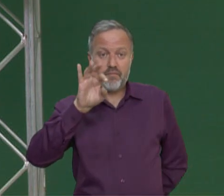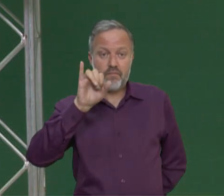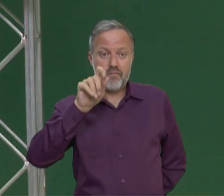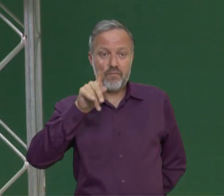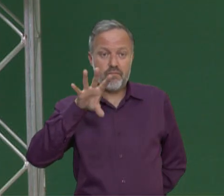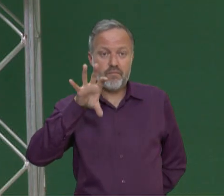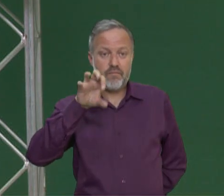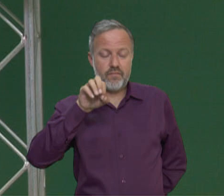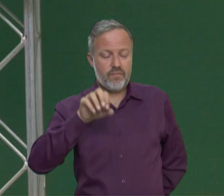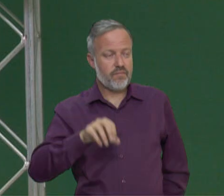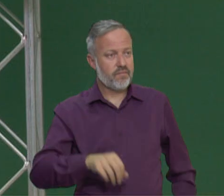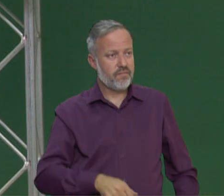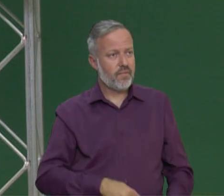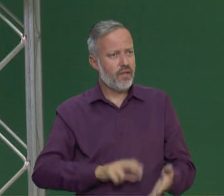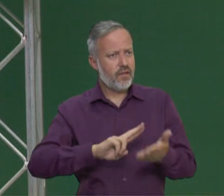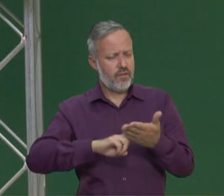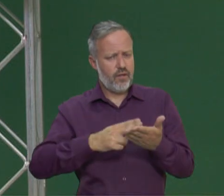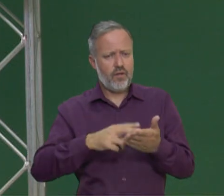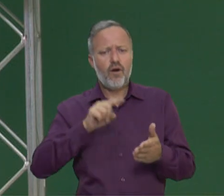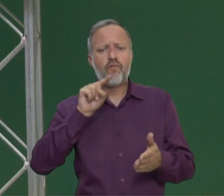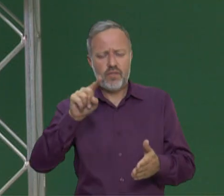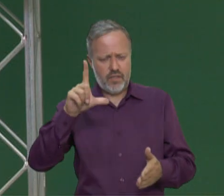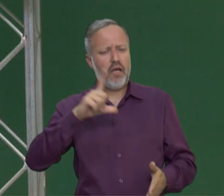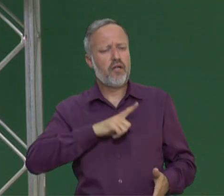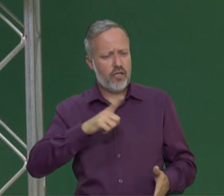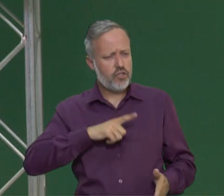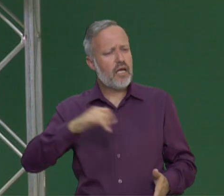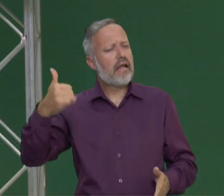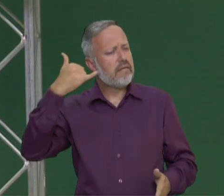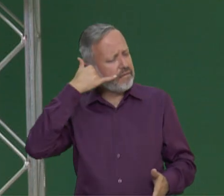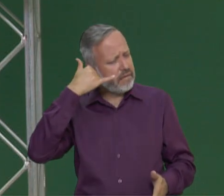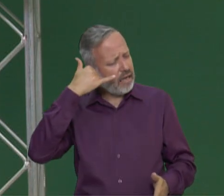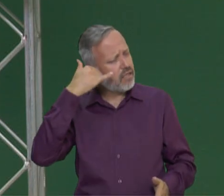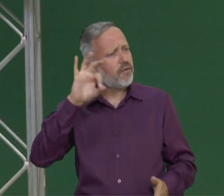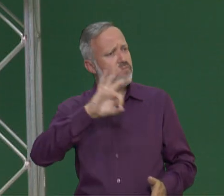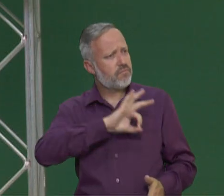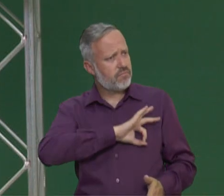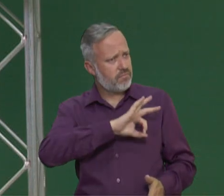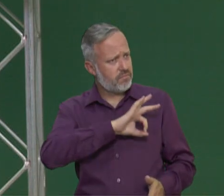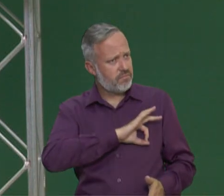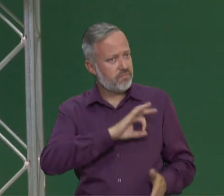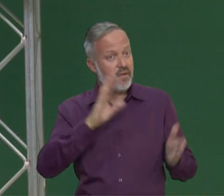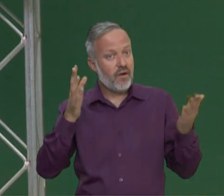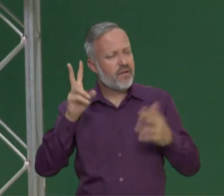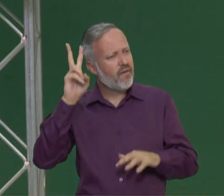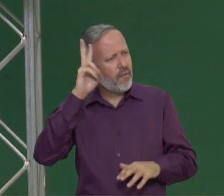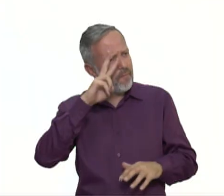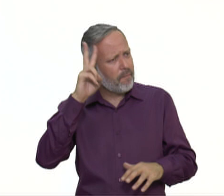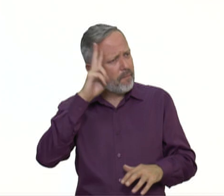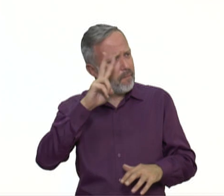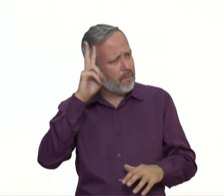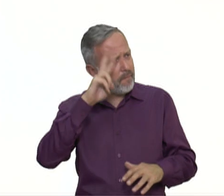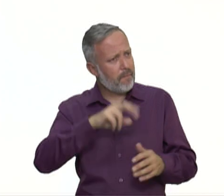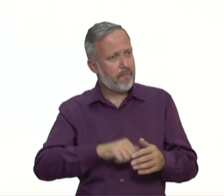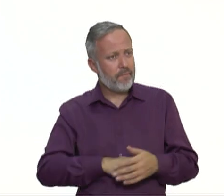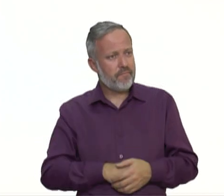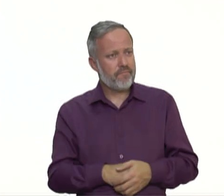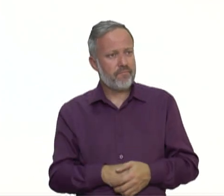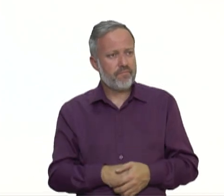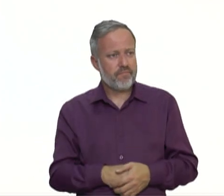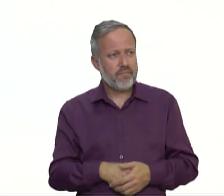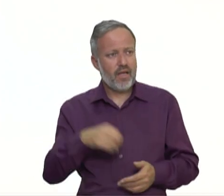para o policial? Feito isso, vamos agora a uma revisão, review. Vamos